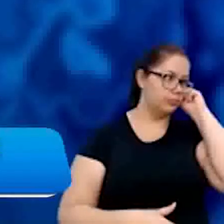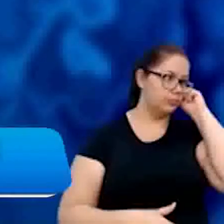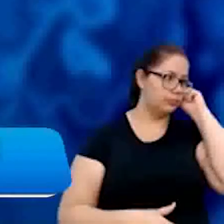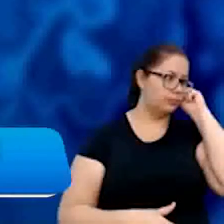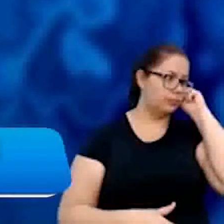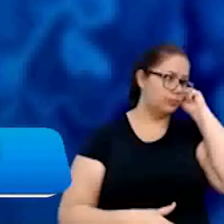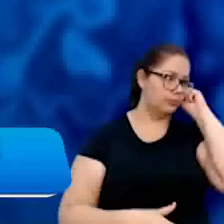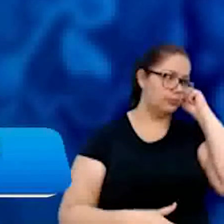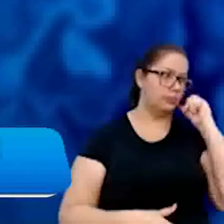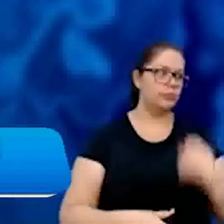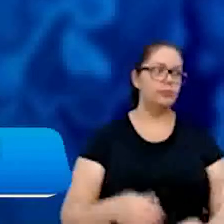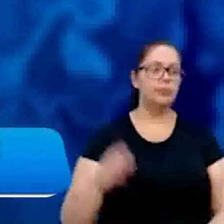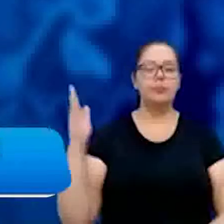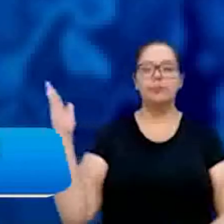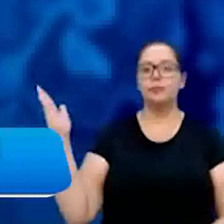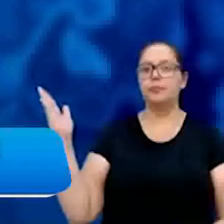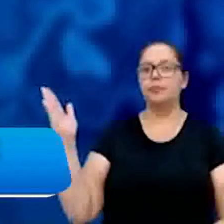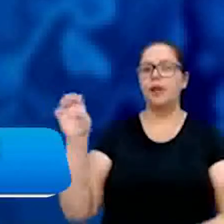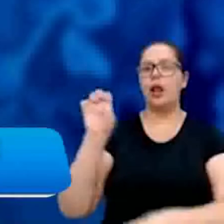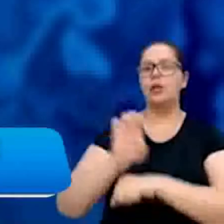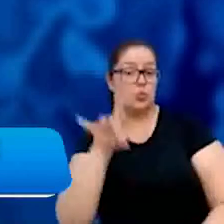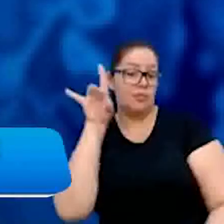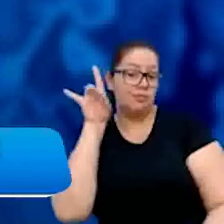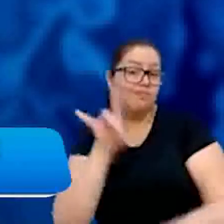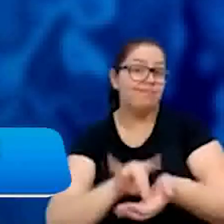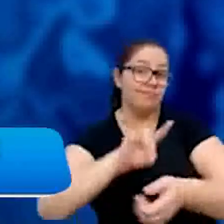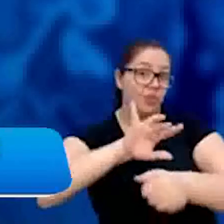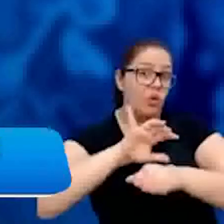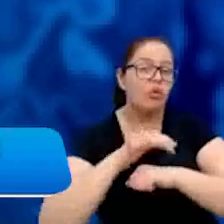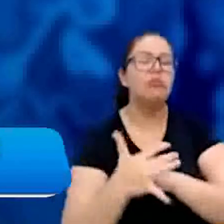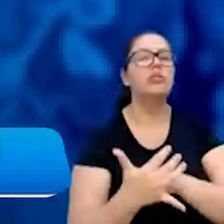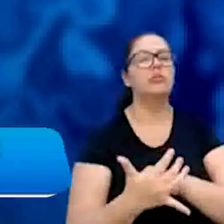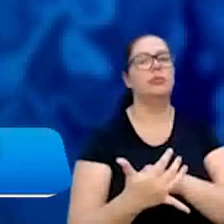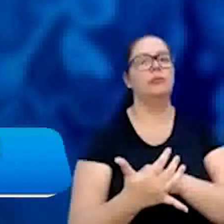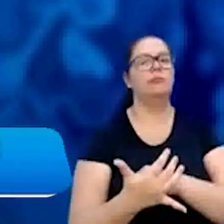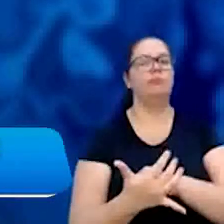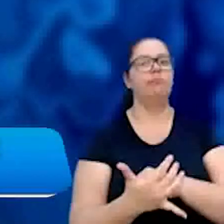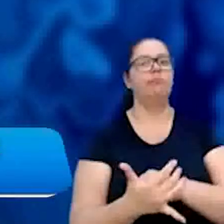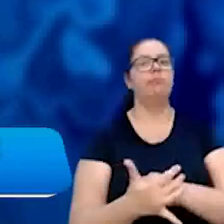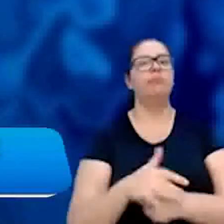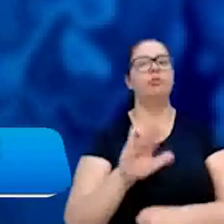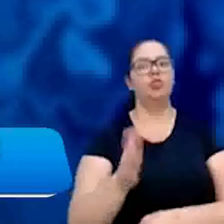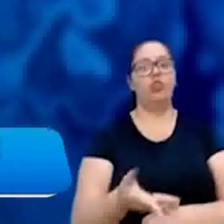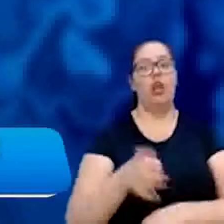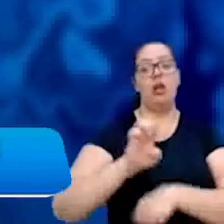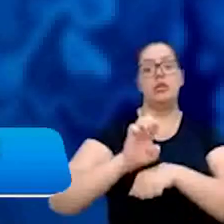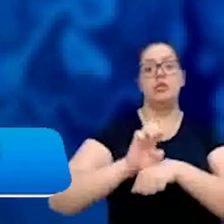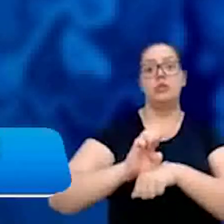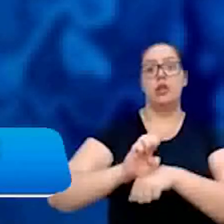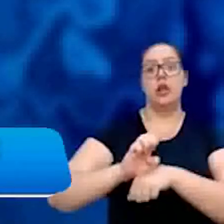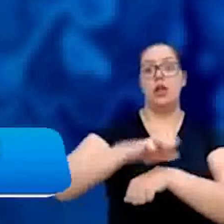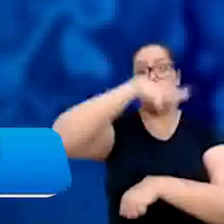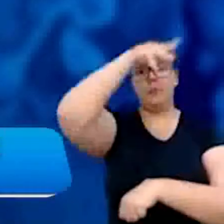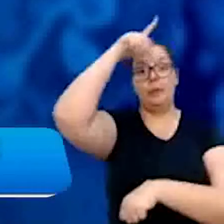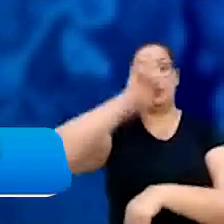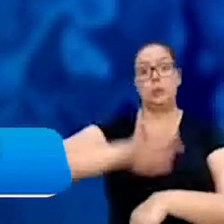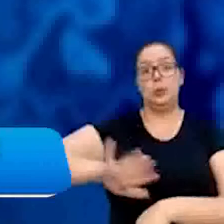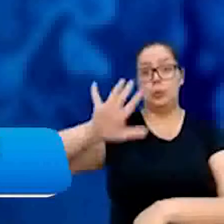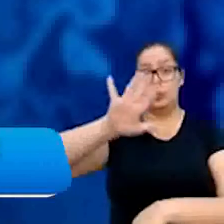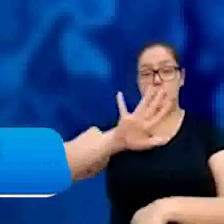de Saúde do Mato Grosso divulgou o número 901 casos confirmados.